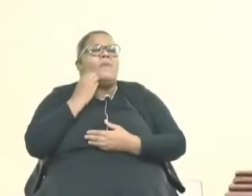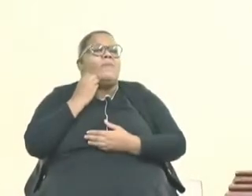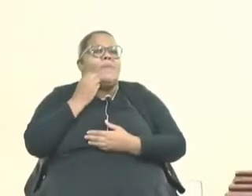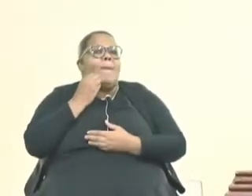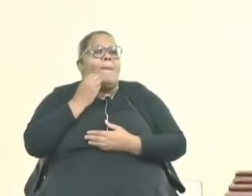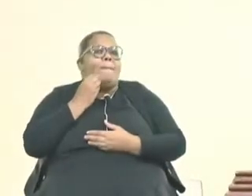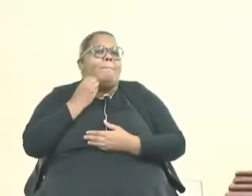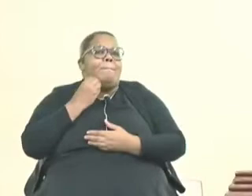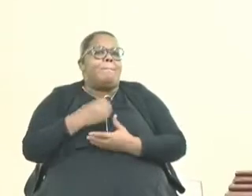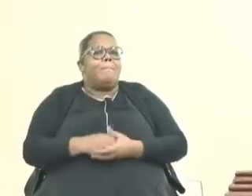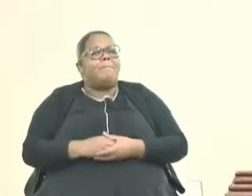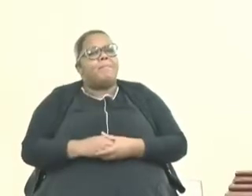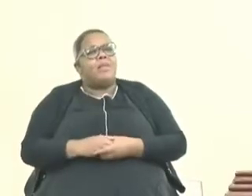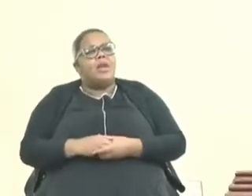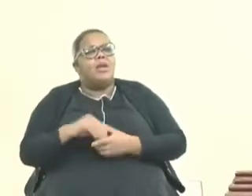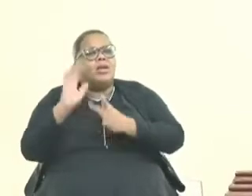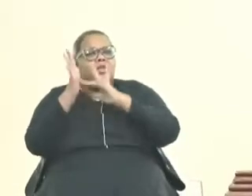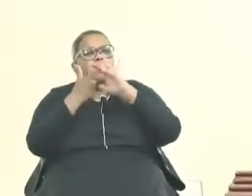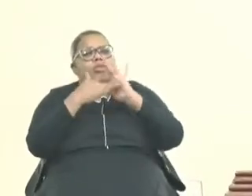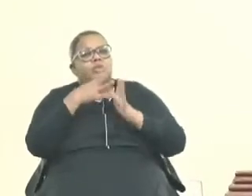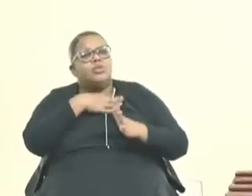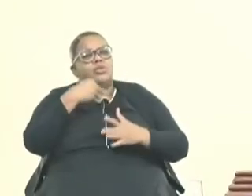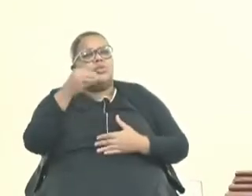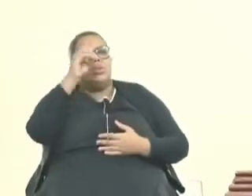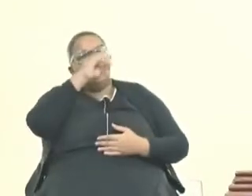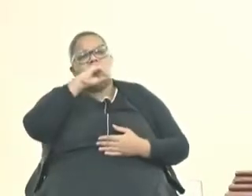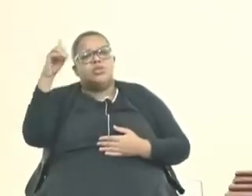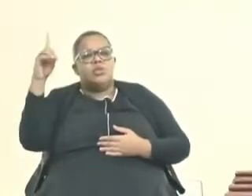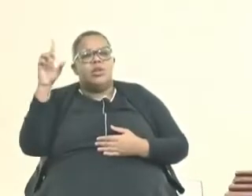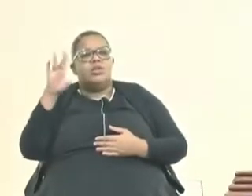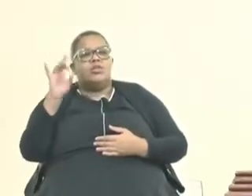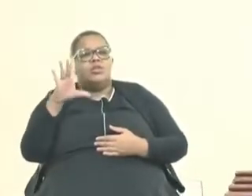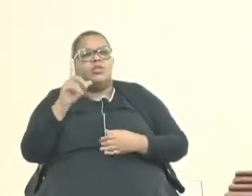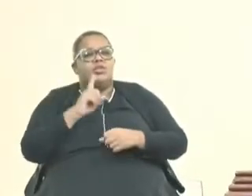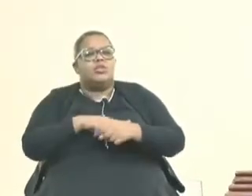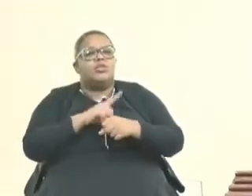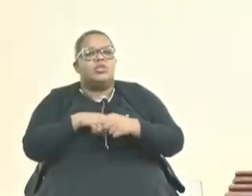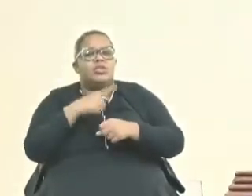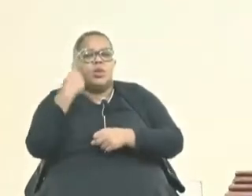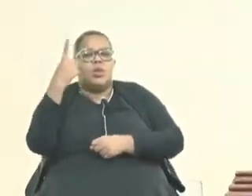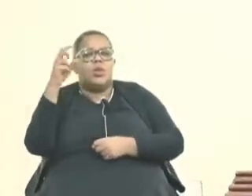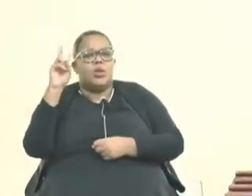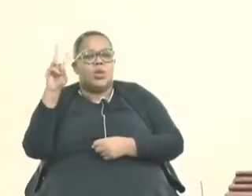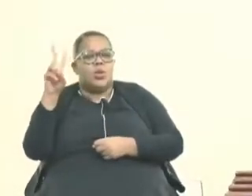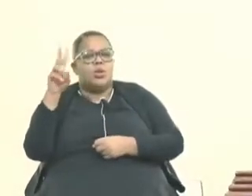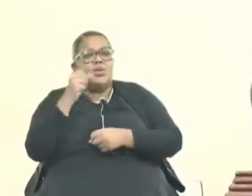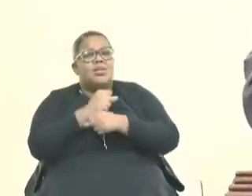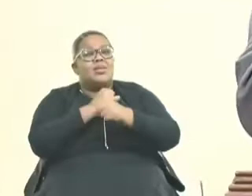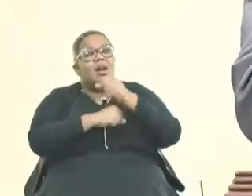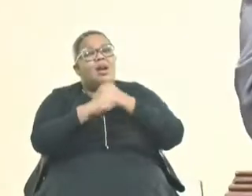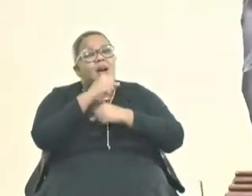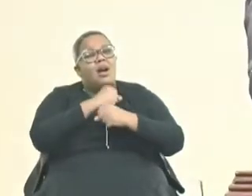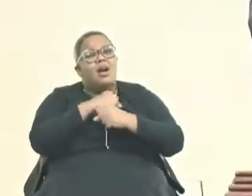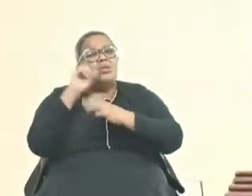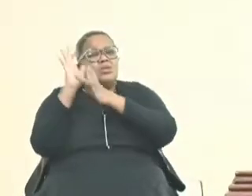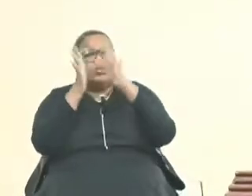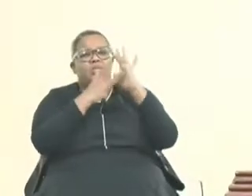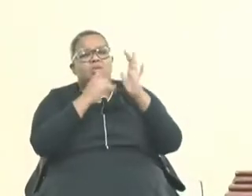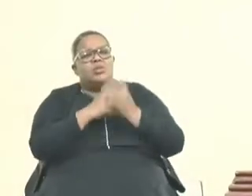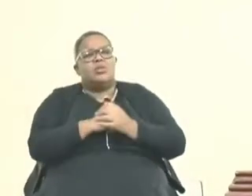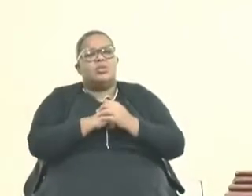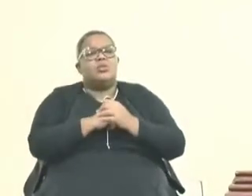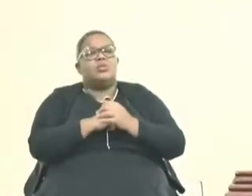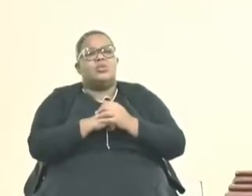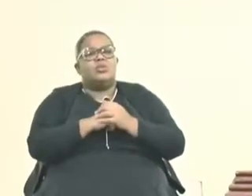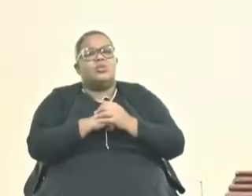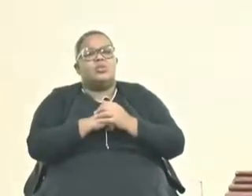não era um pregador experiente ele era Jesus o filho de Deus bate em apenas 12 anos ele apareceu no meio dos vetores conversando com doutores mas